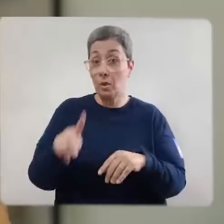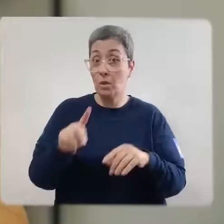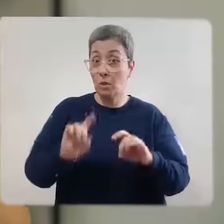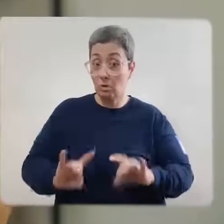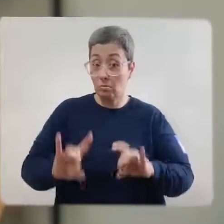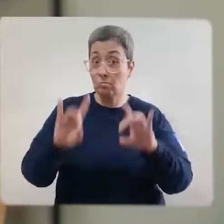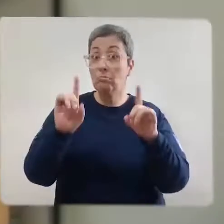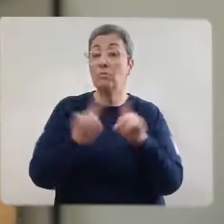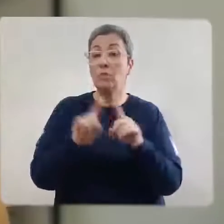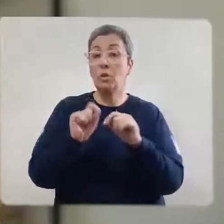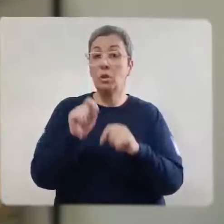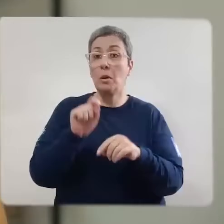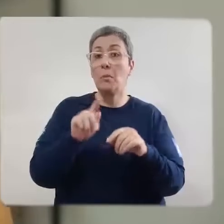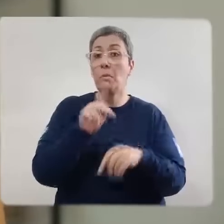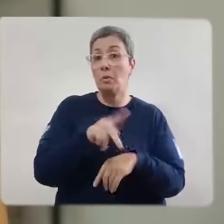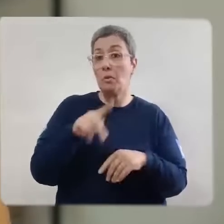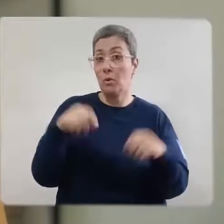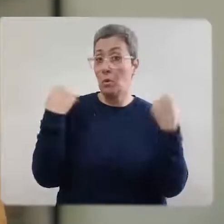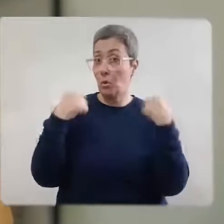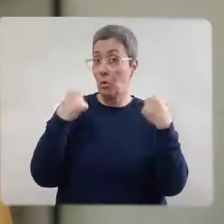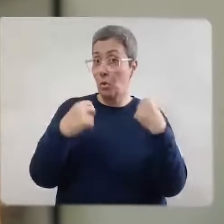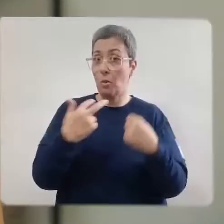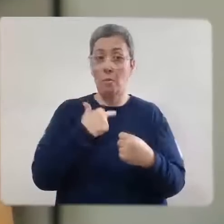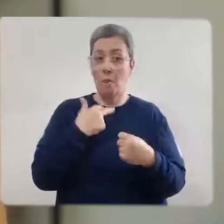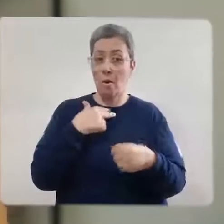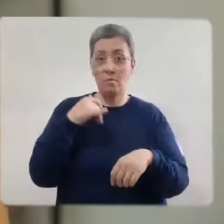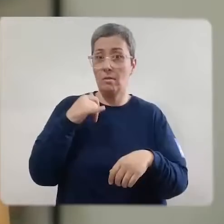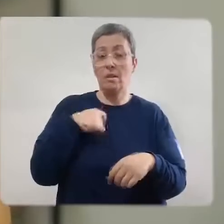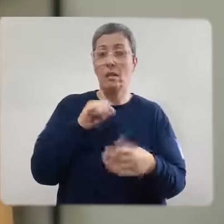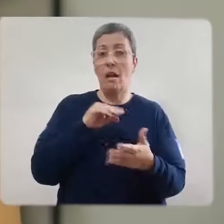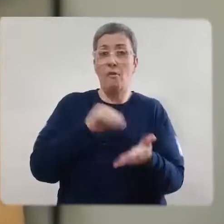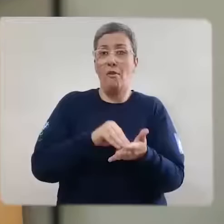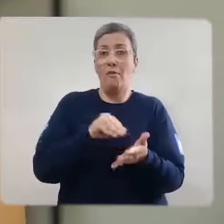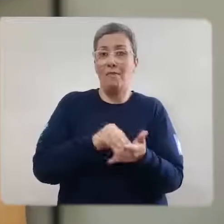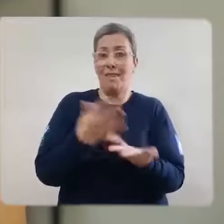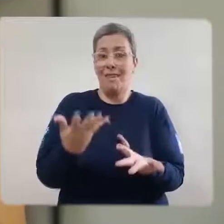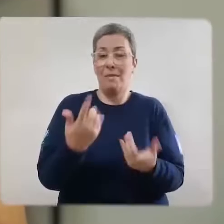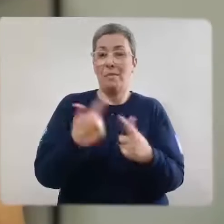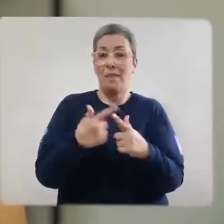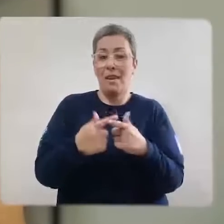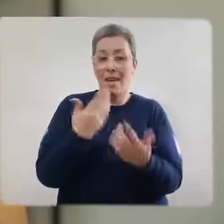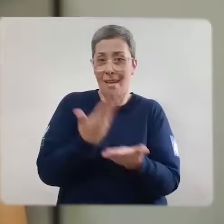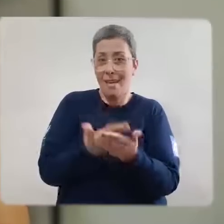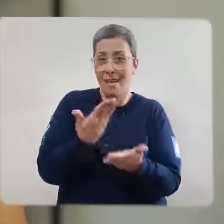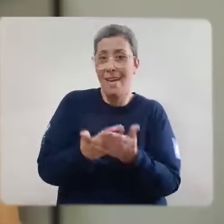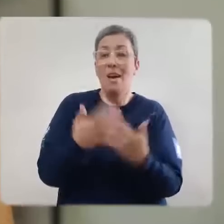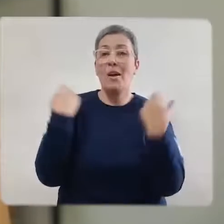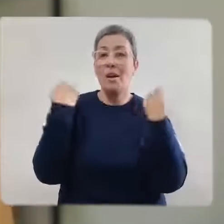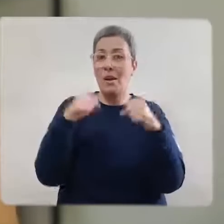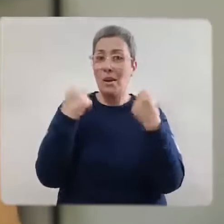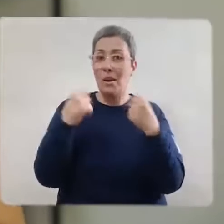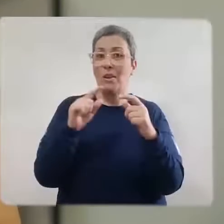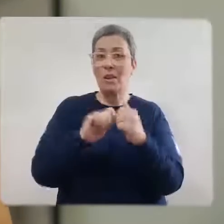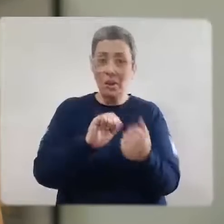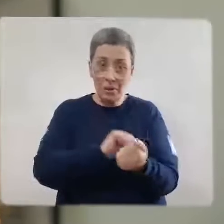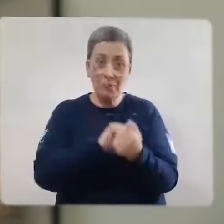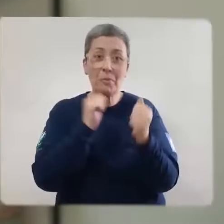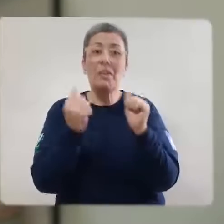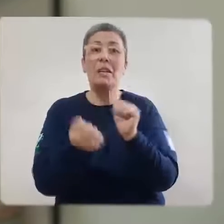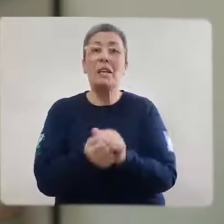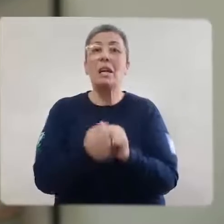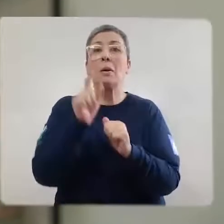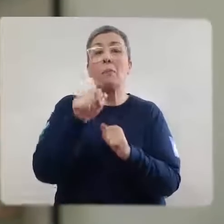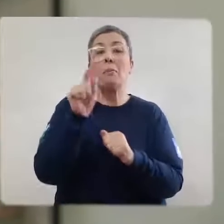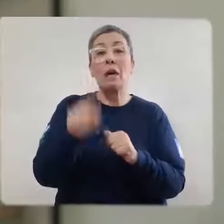especialistas, O professor de educação física, ele não pode faltar nesse processo, porque a aula de educação física